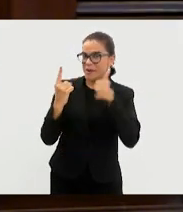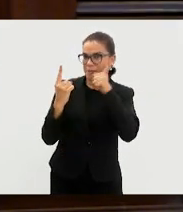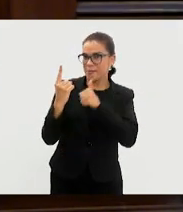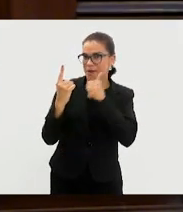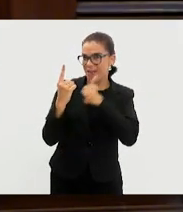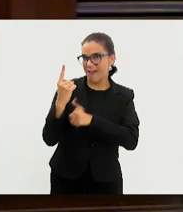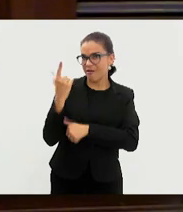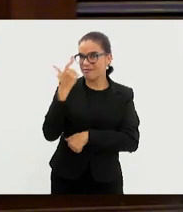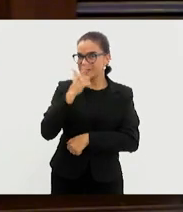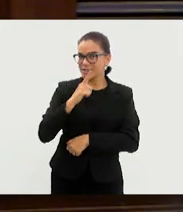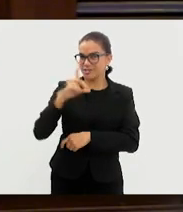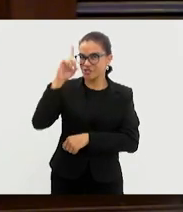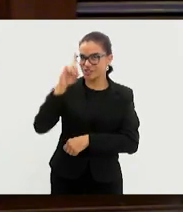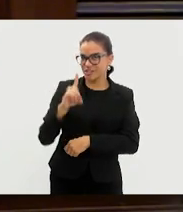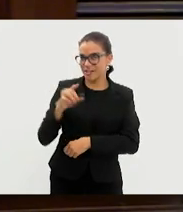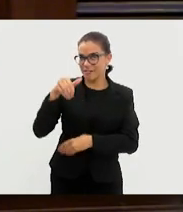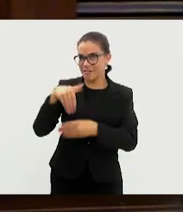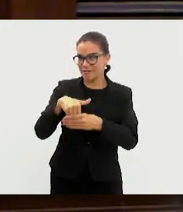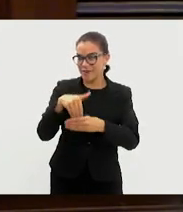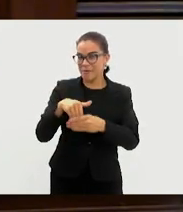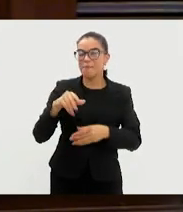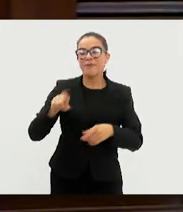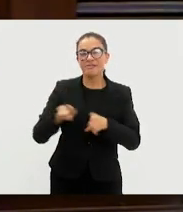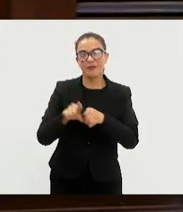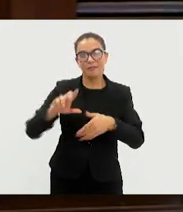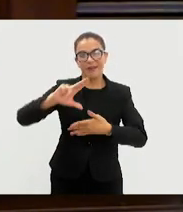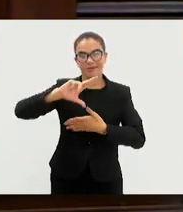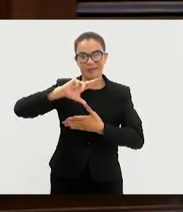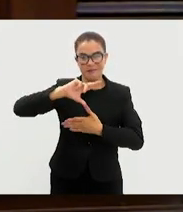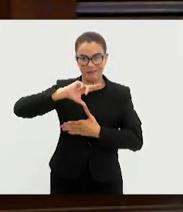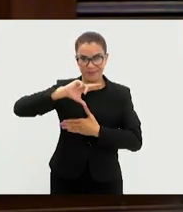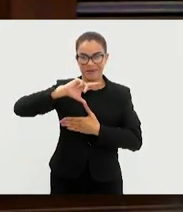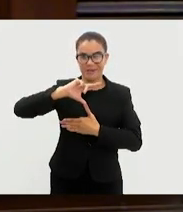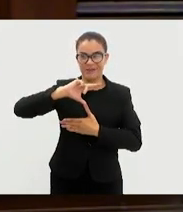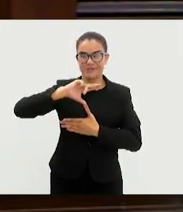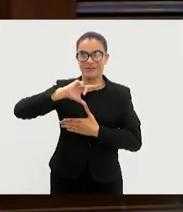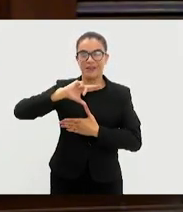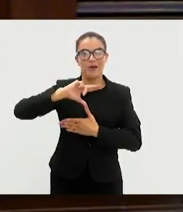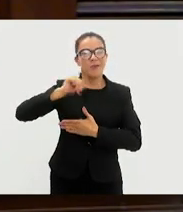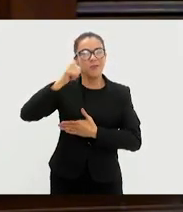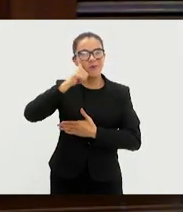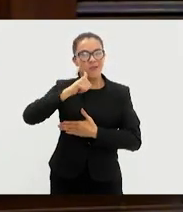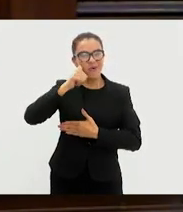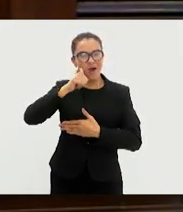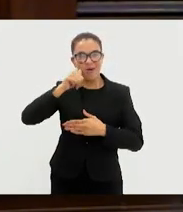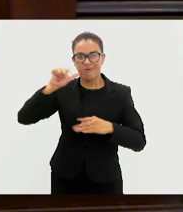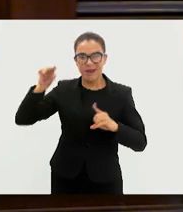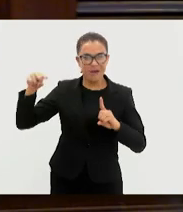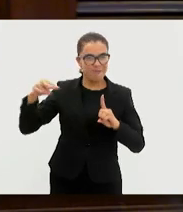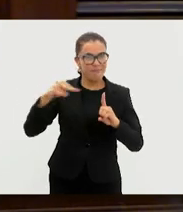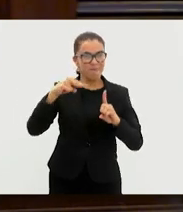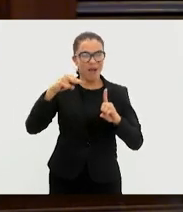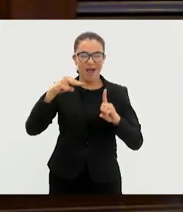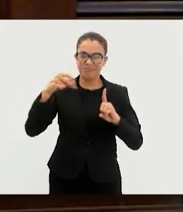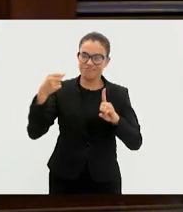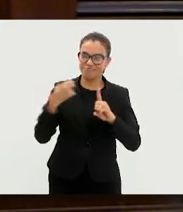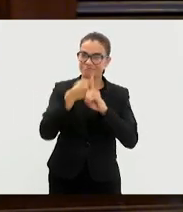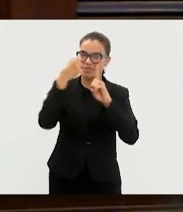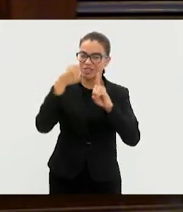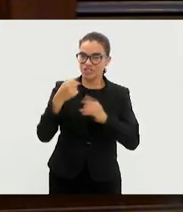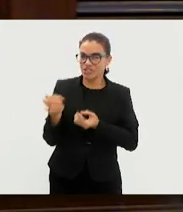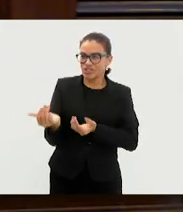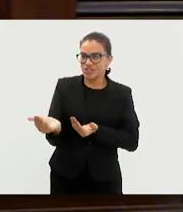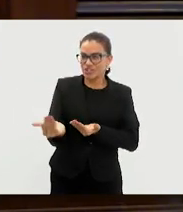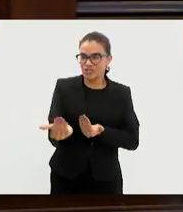Brasil, como também da América Latina. Uma mulher notável que, ainda tão jovem, não